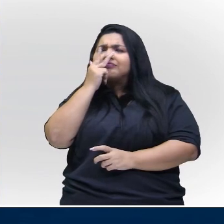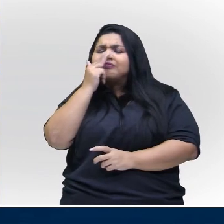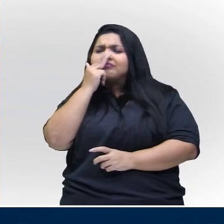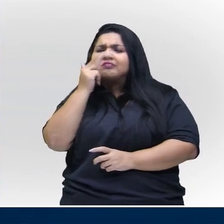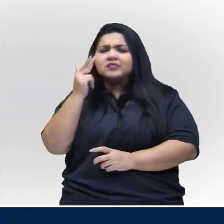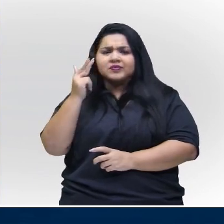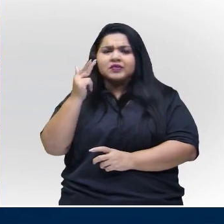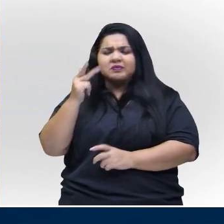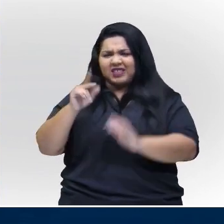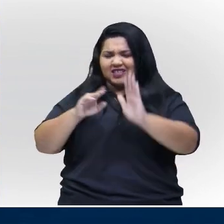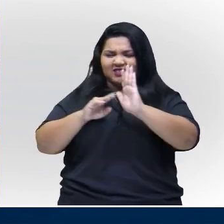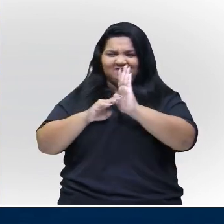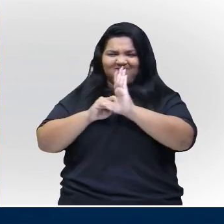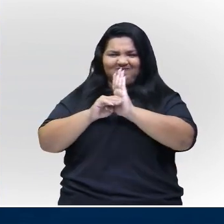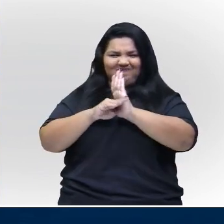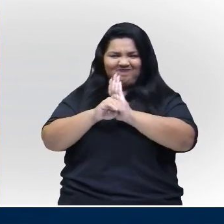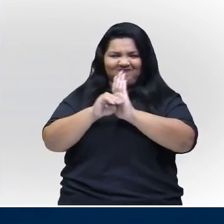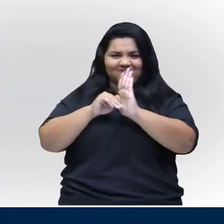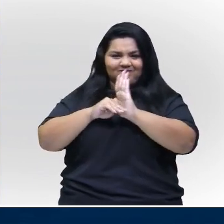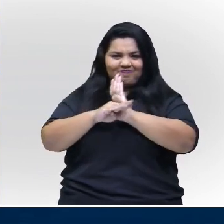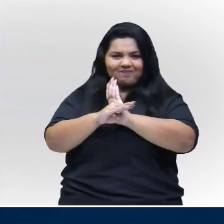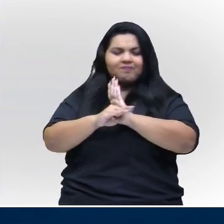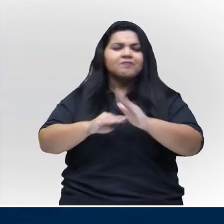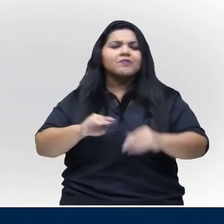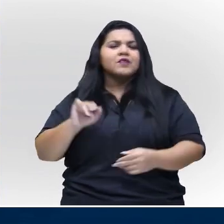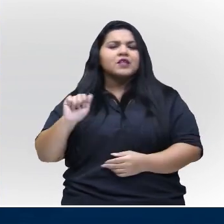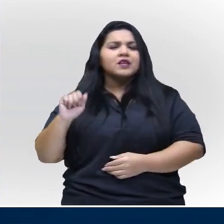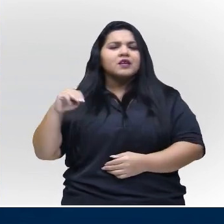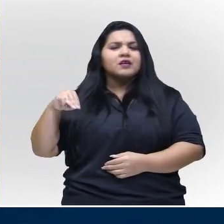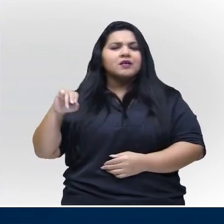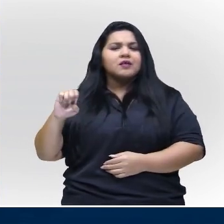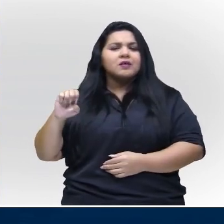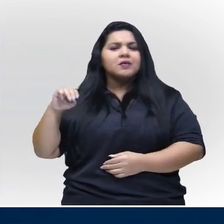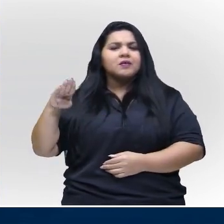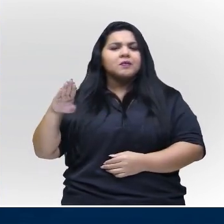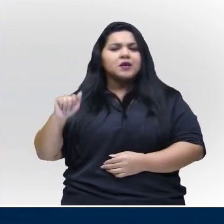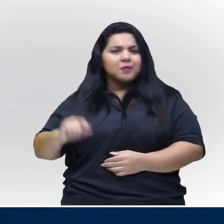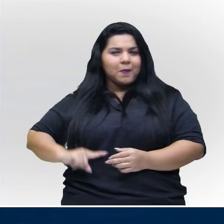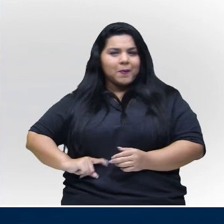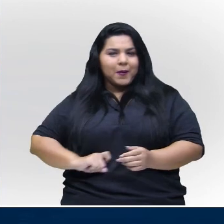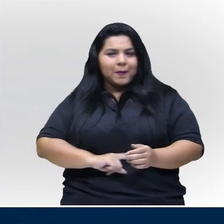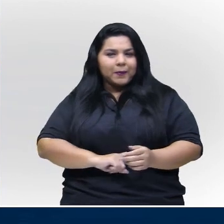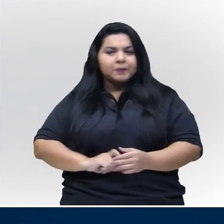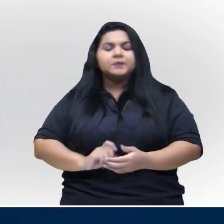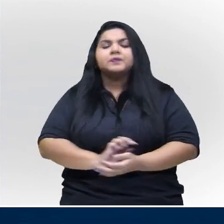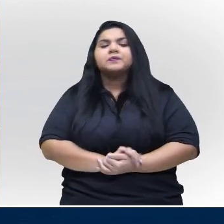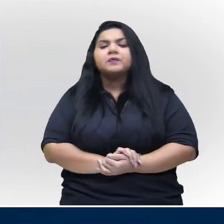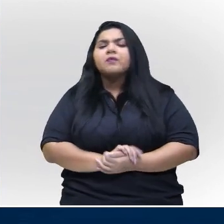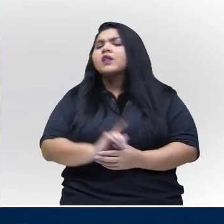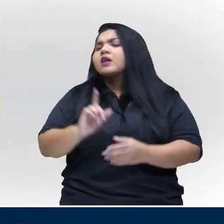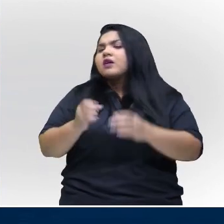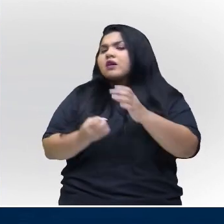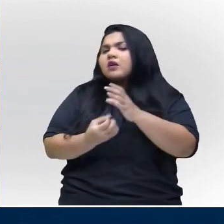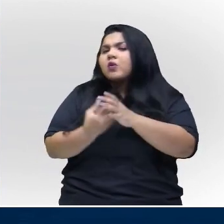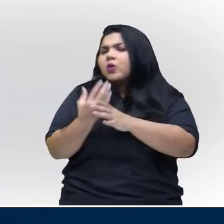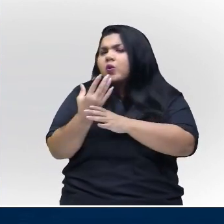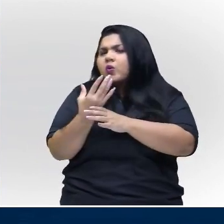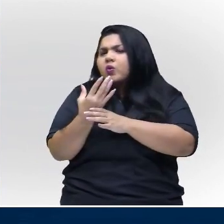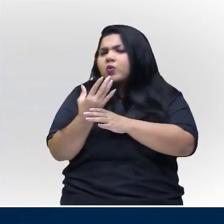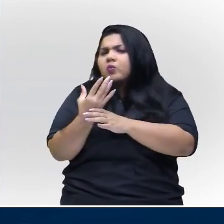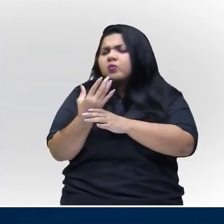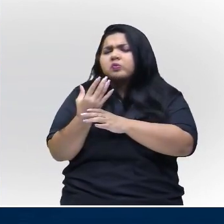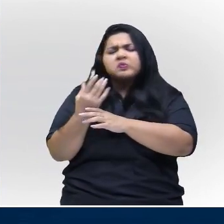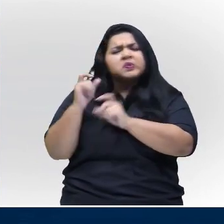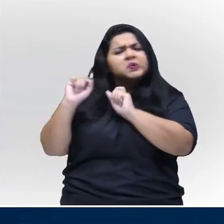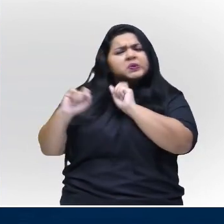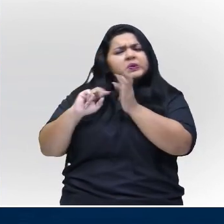pelas amebas. E aí, como é que ele vai acontecer? Através da formação de pseudópodes. E o